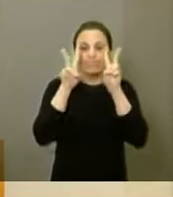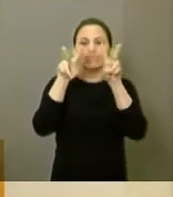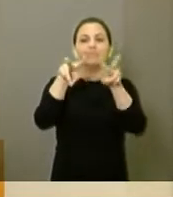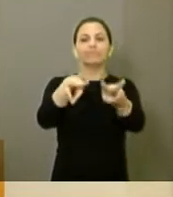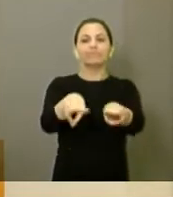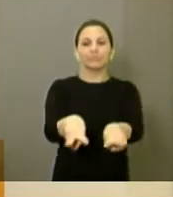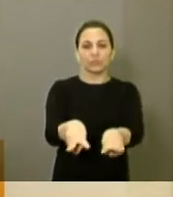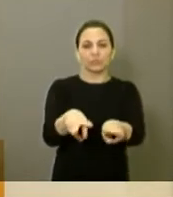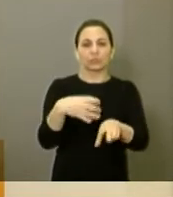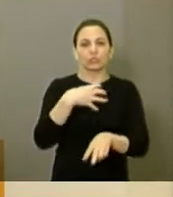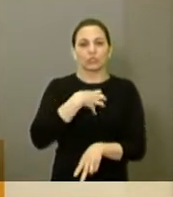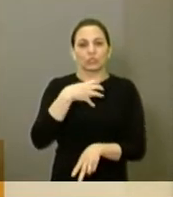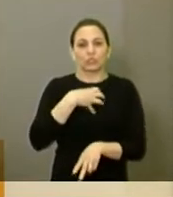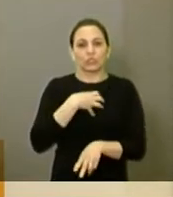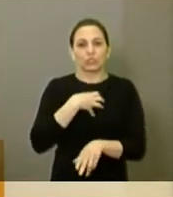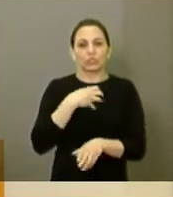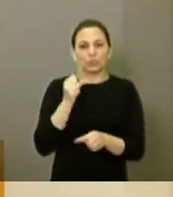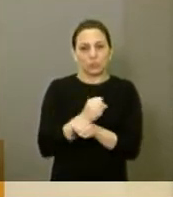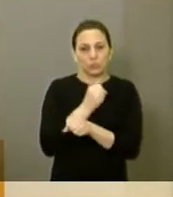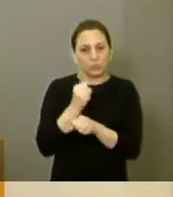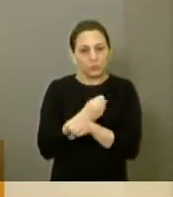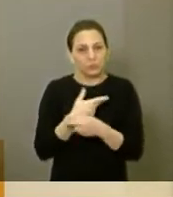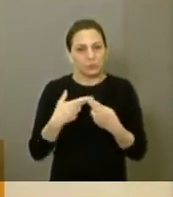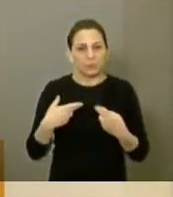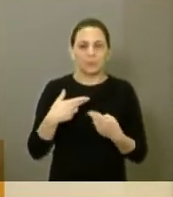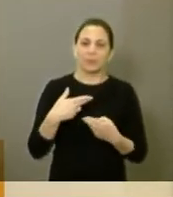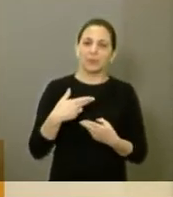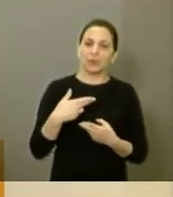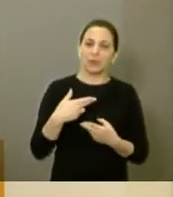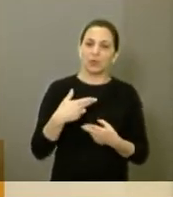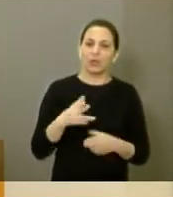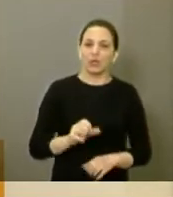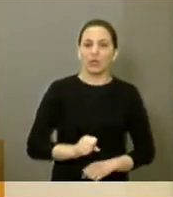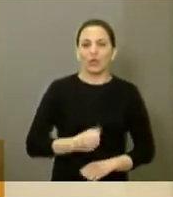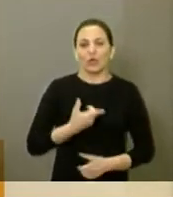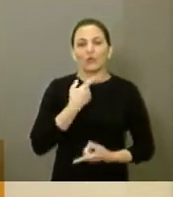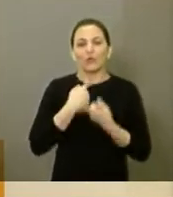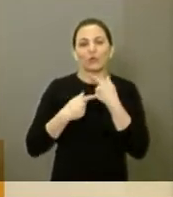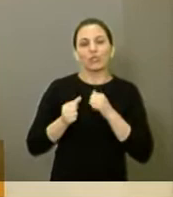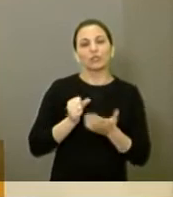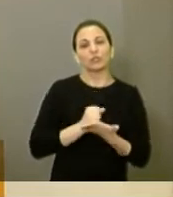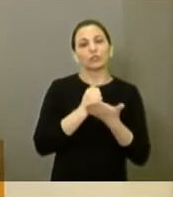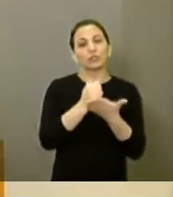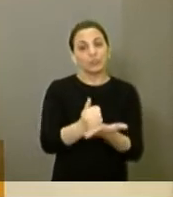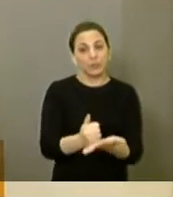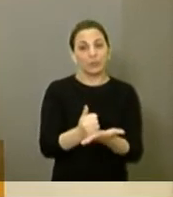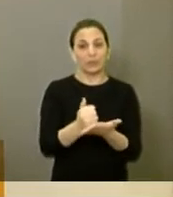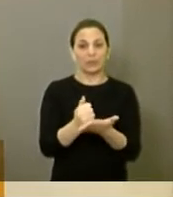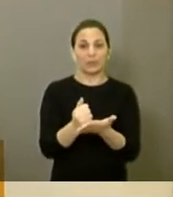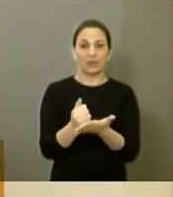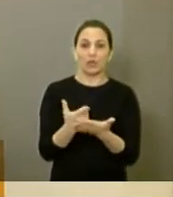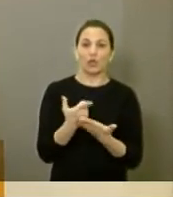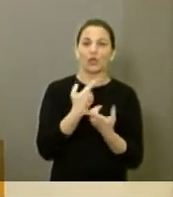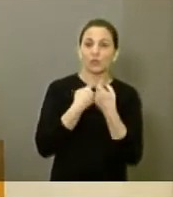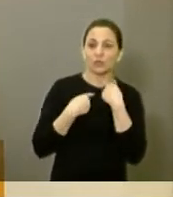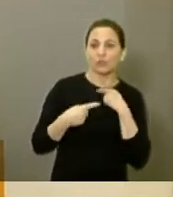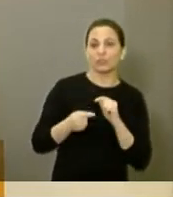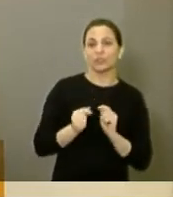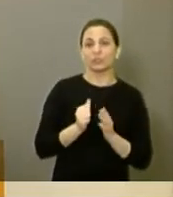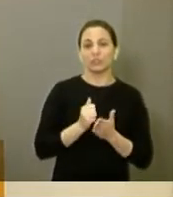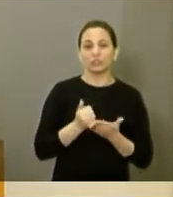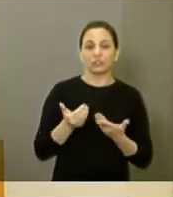e de forma construtiva que a gente possa ter disposição de colaborar a disposição de ser